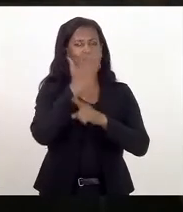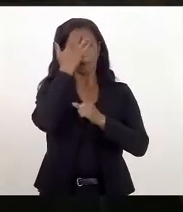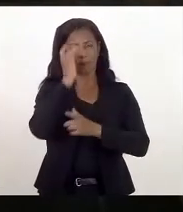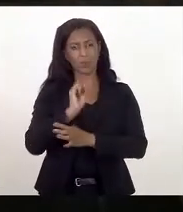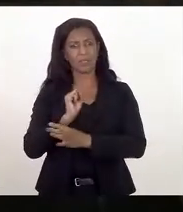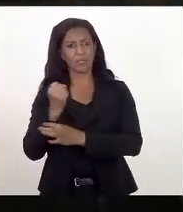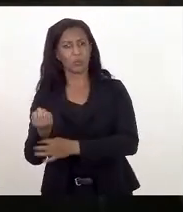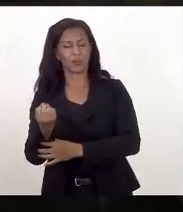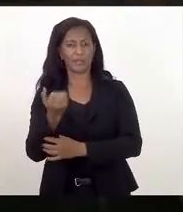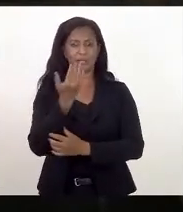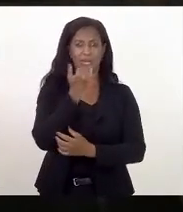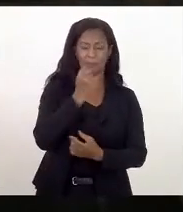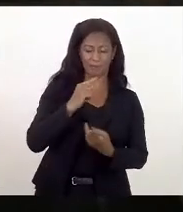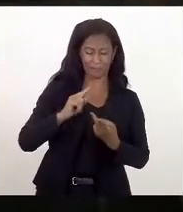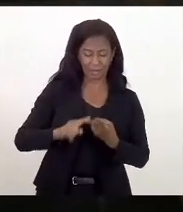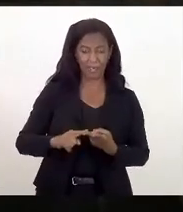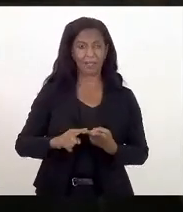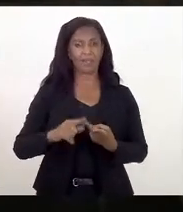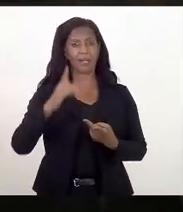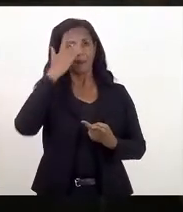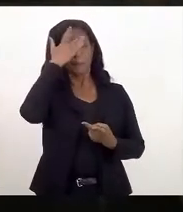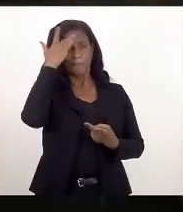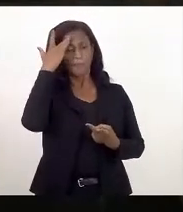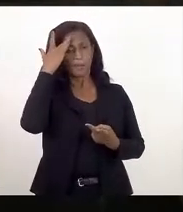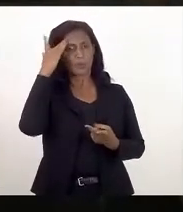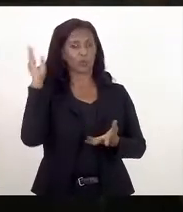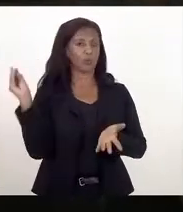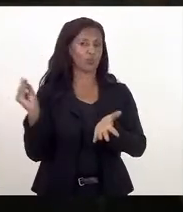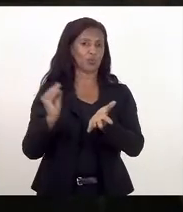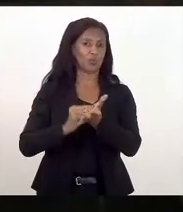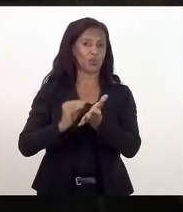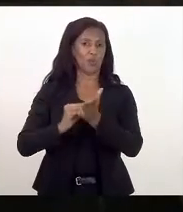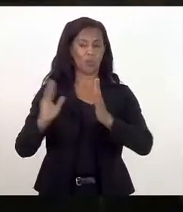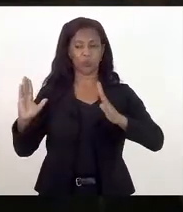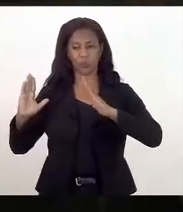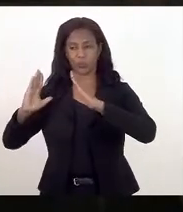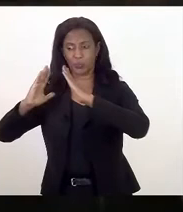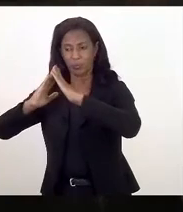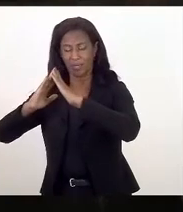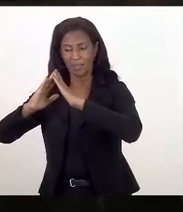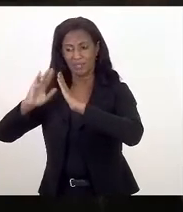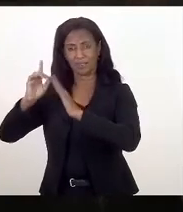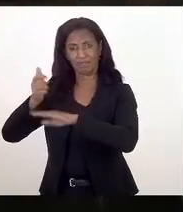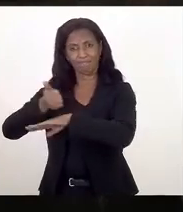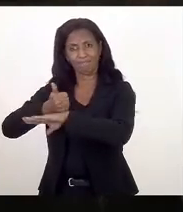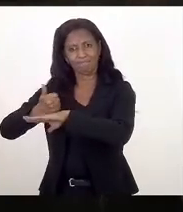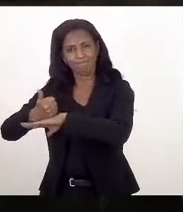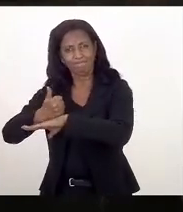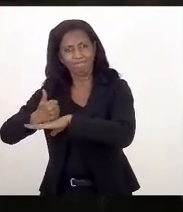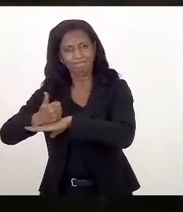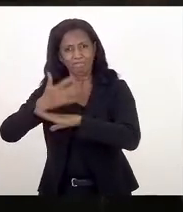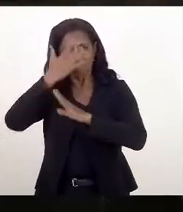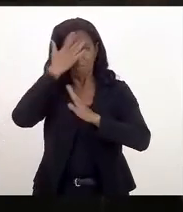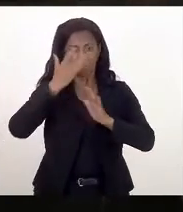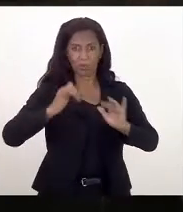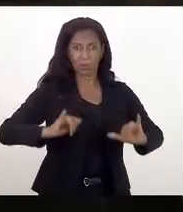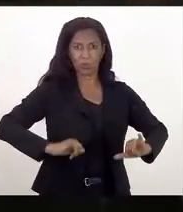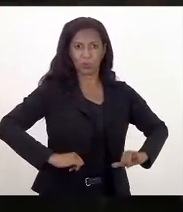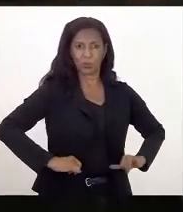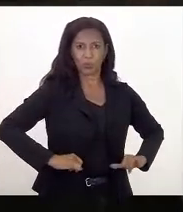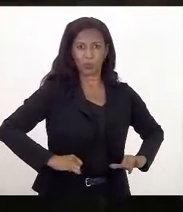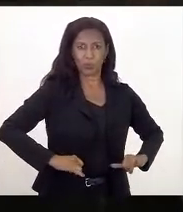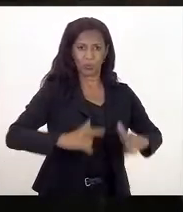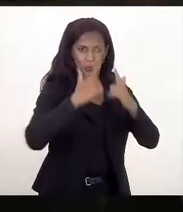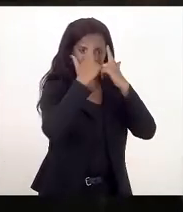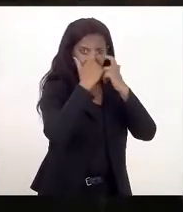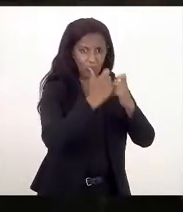alimentar, àqueles que estão ausentes de uma moradia digna, àqueles que sofreram violações a partir